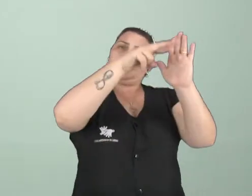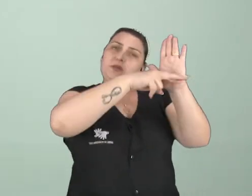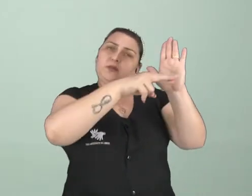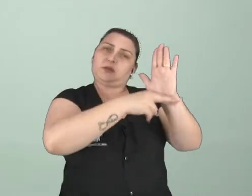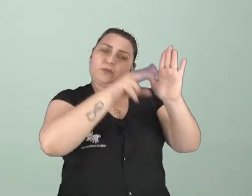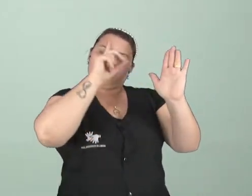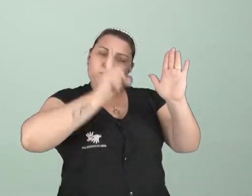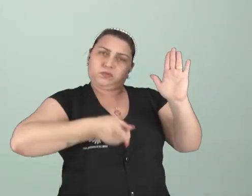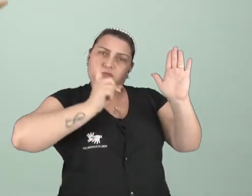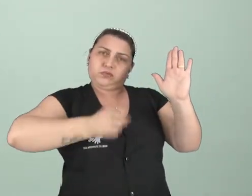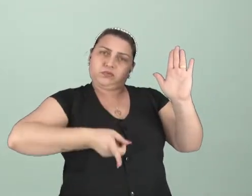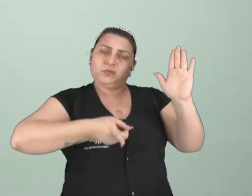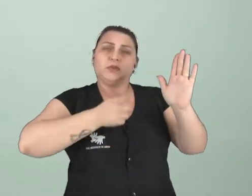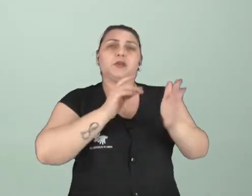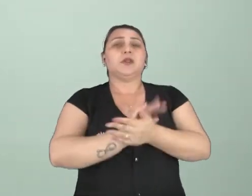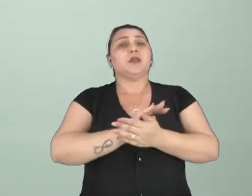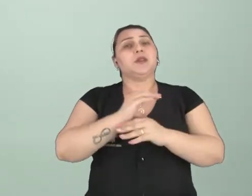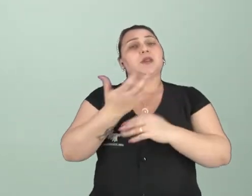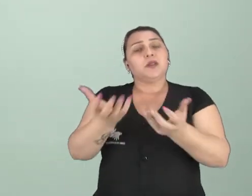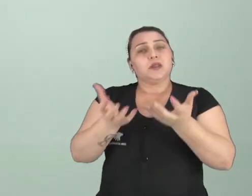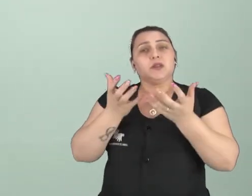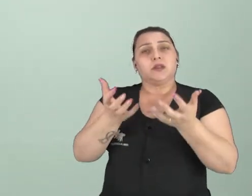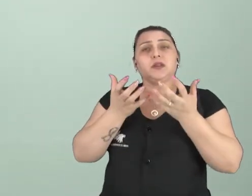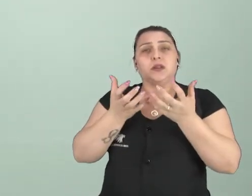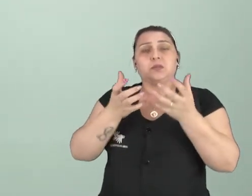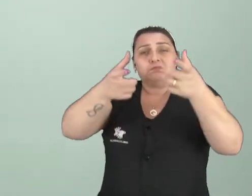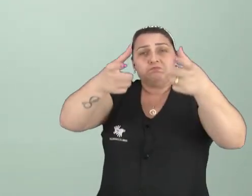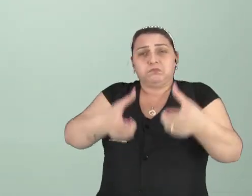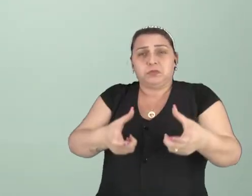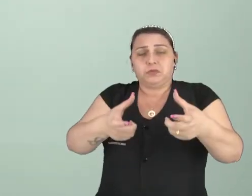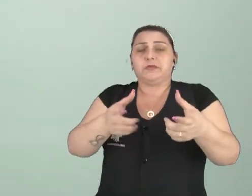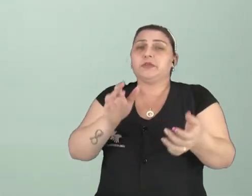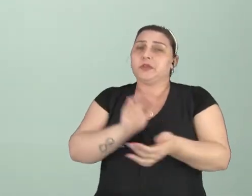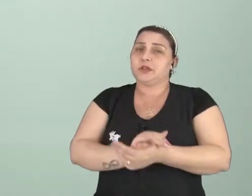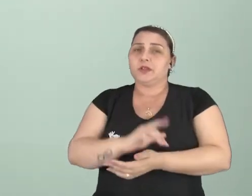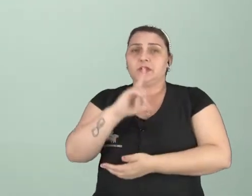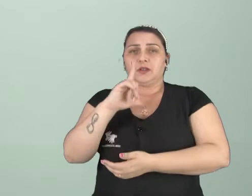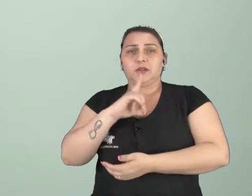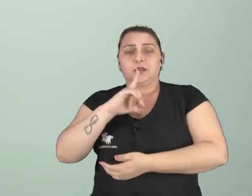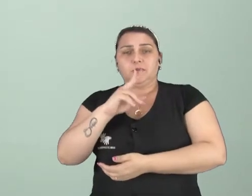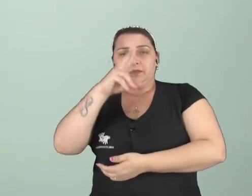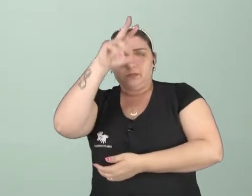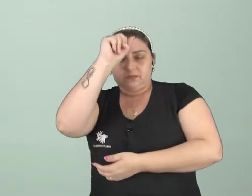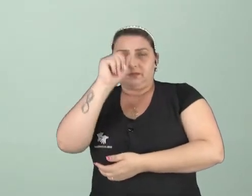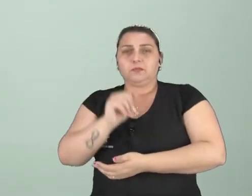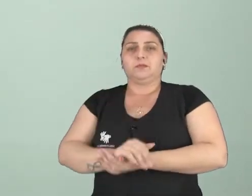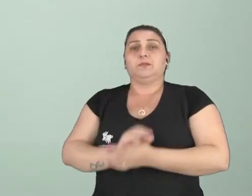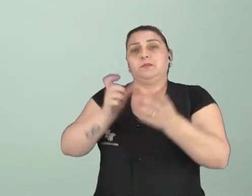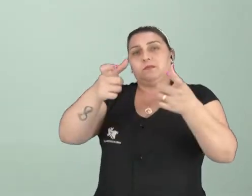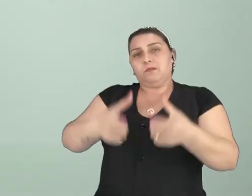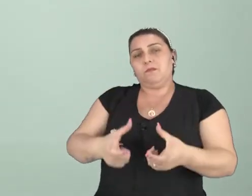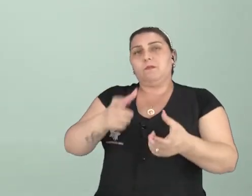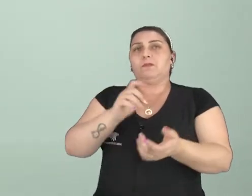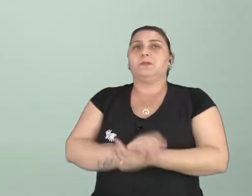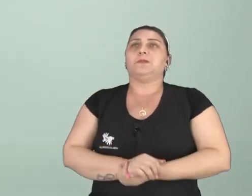regras, tudo que ele quisesse determinar sobre aquele feudo, certo? Então, ele tinha o poder sobre aquele feudo.